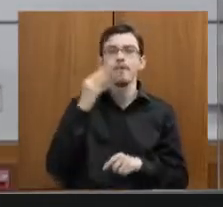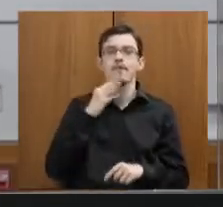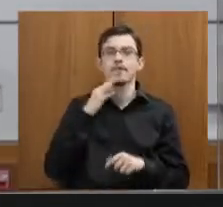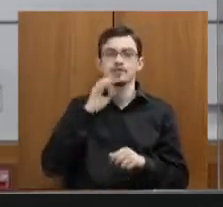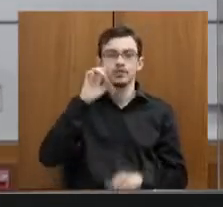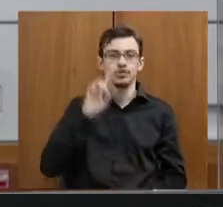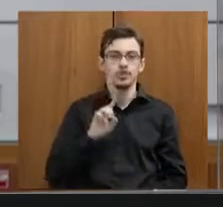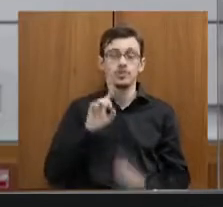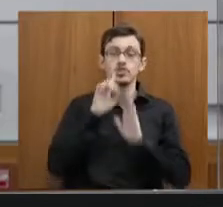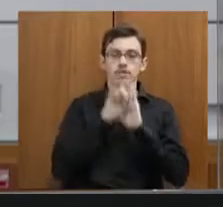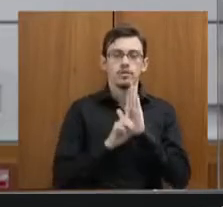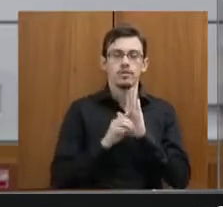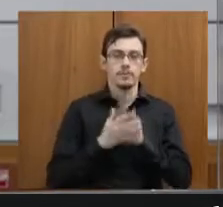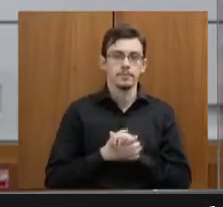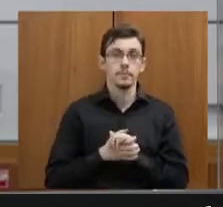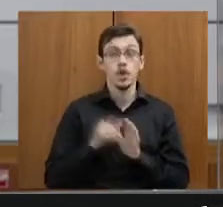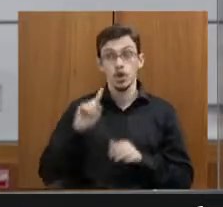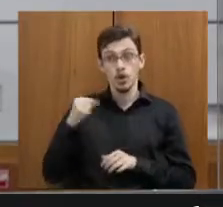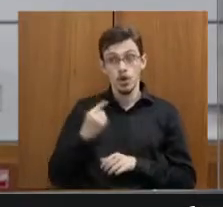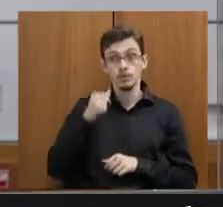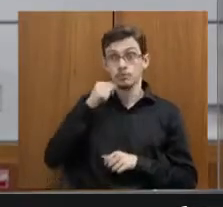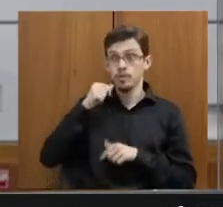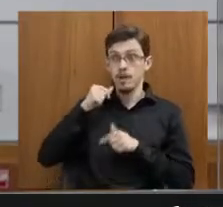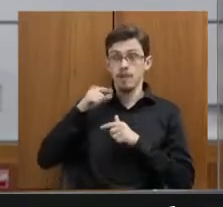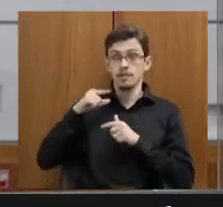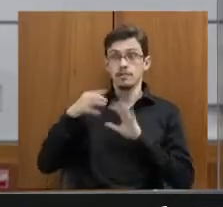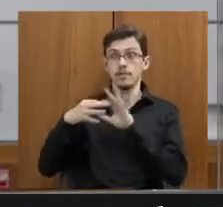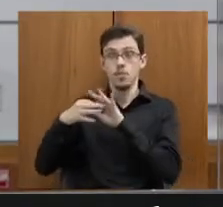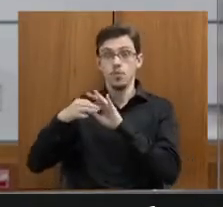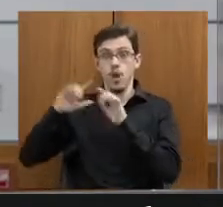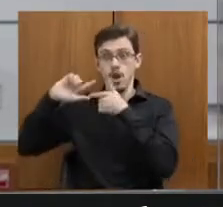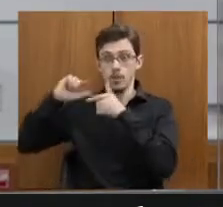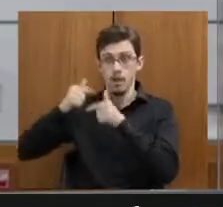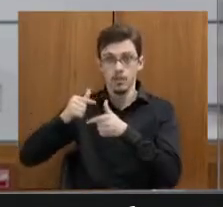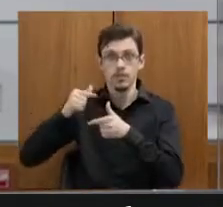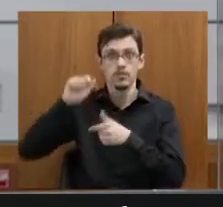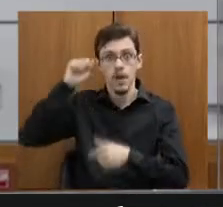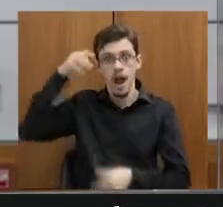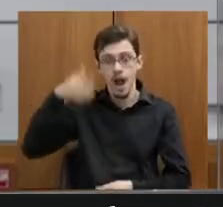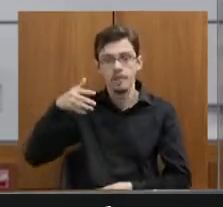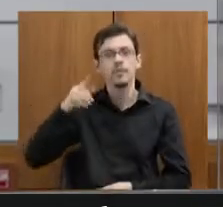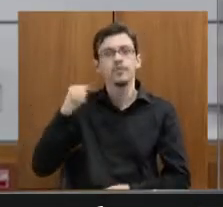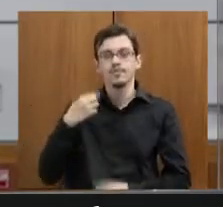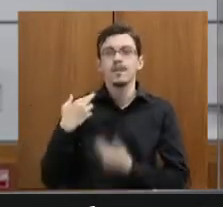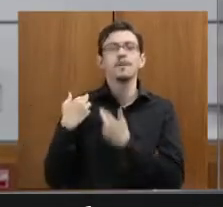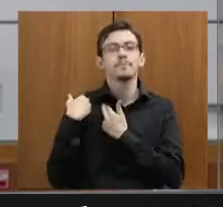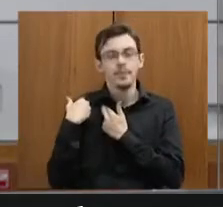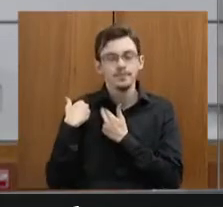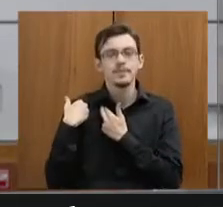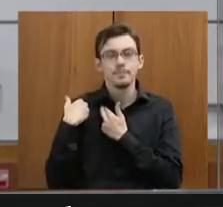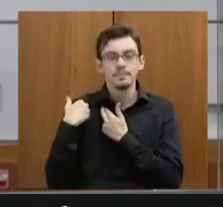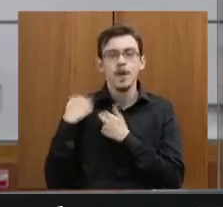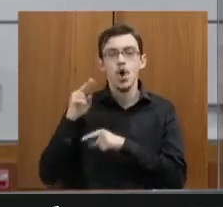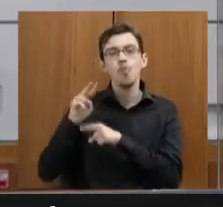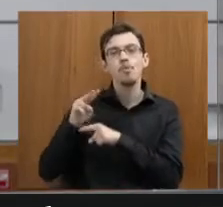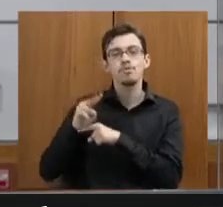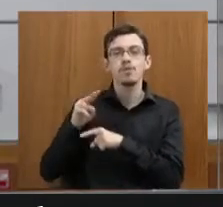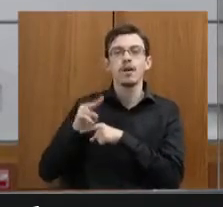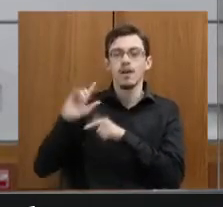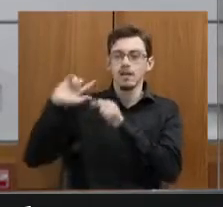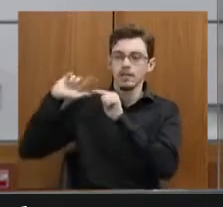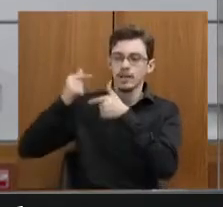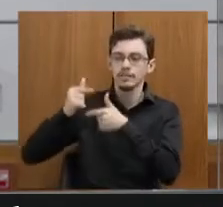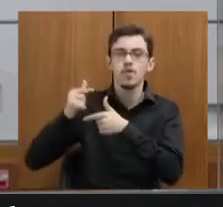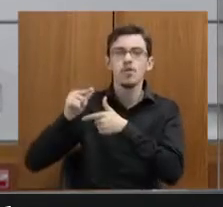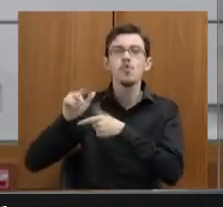então nós mulheres tradições de matriz africana temos uma responsabilidade com essa tradição somos as guardiãs